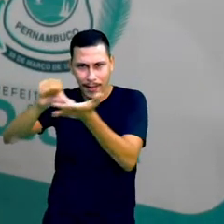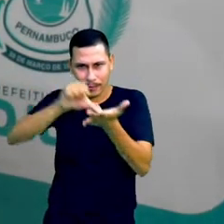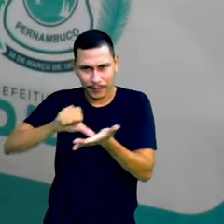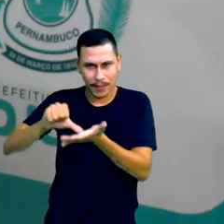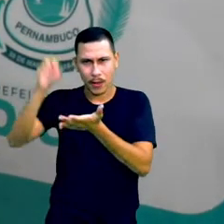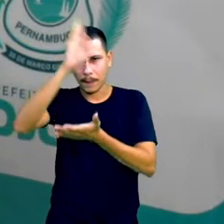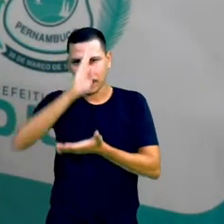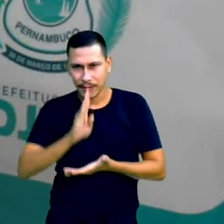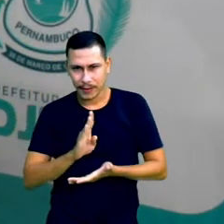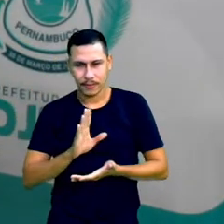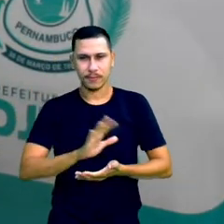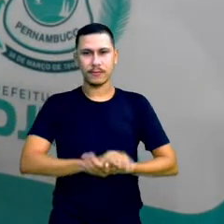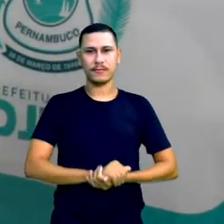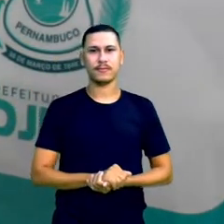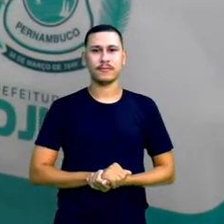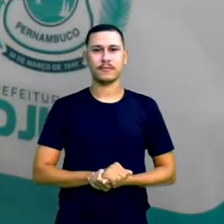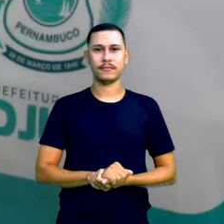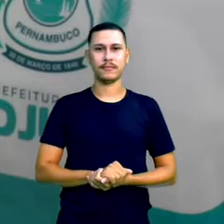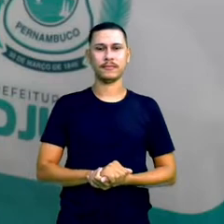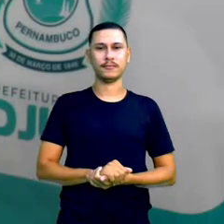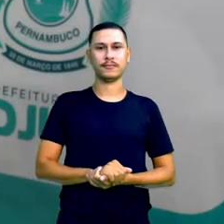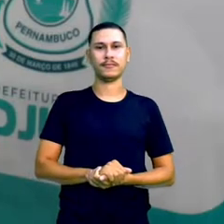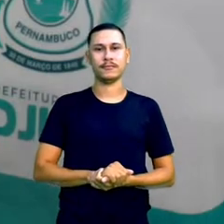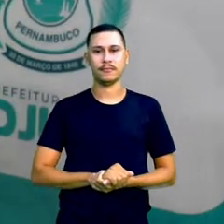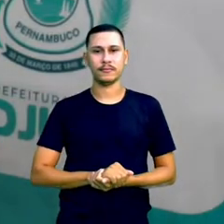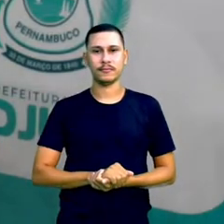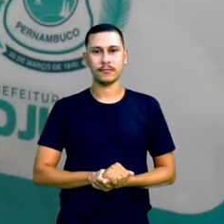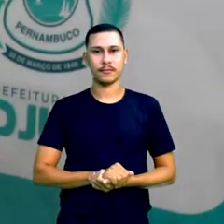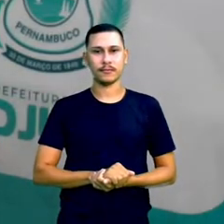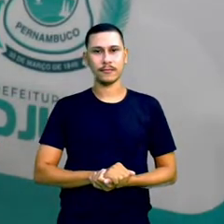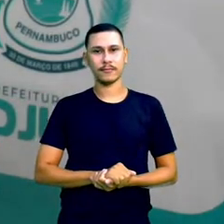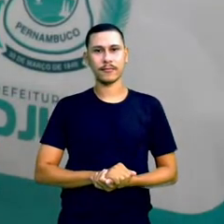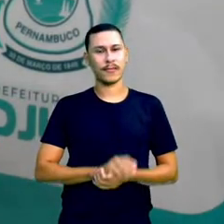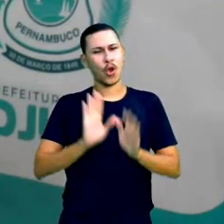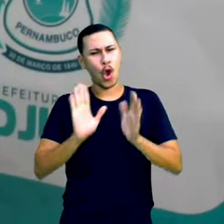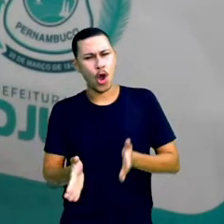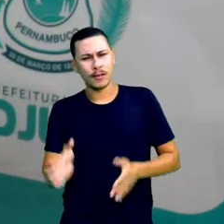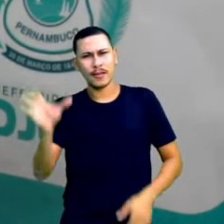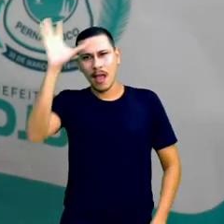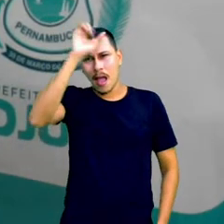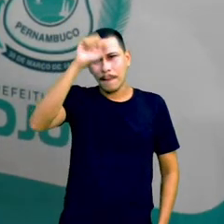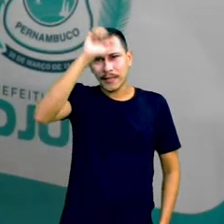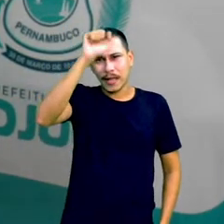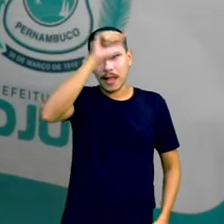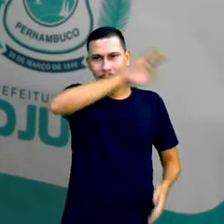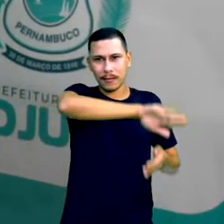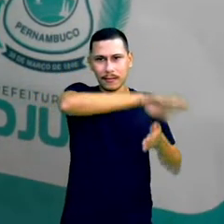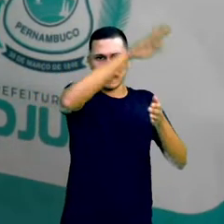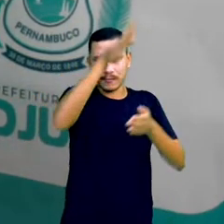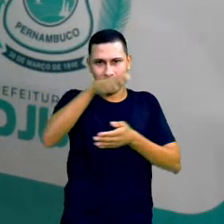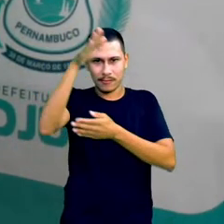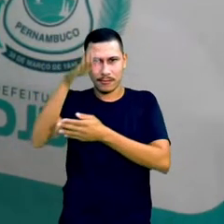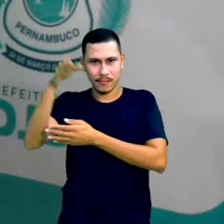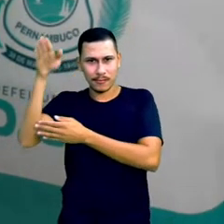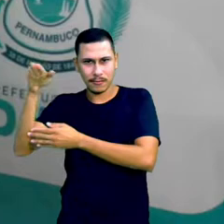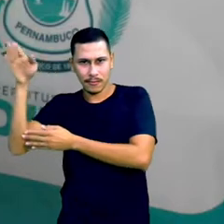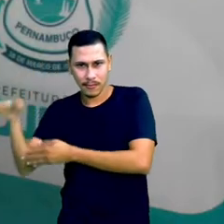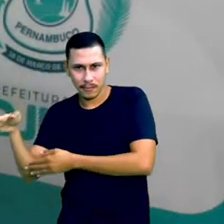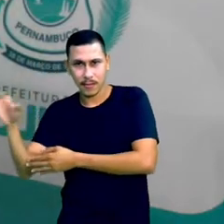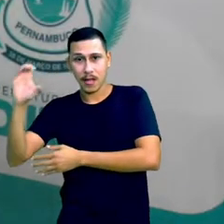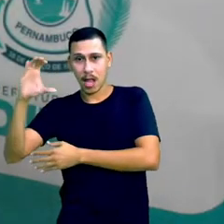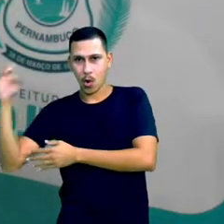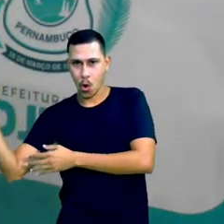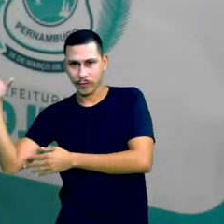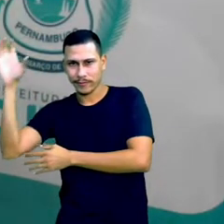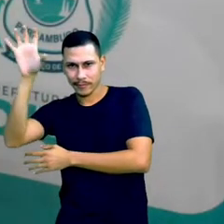país, ok? Vamos falar agora um pouco sobre o relevo da região Centro-Oeste. O relevo